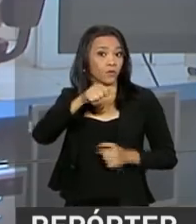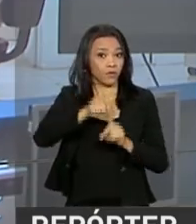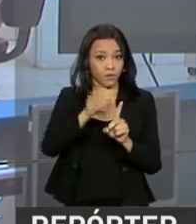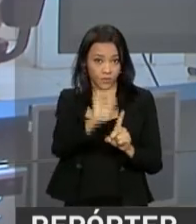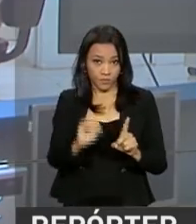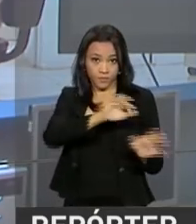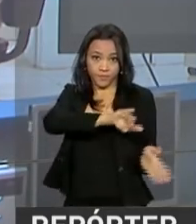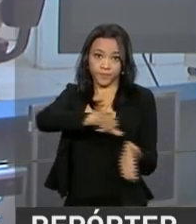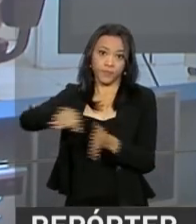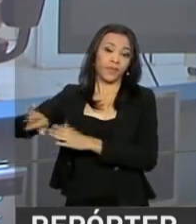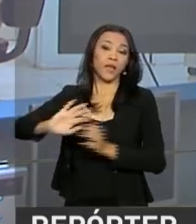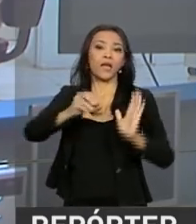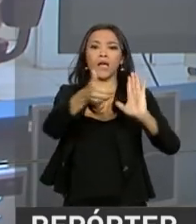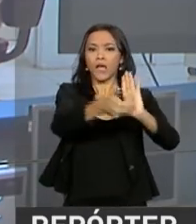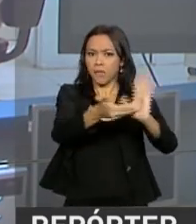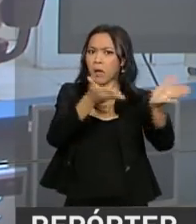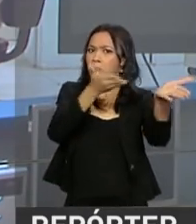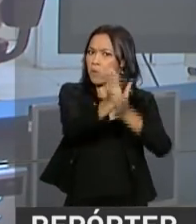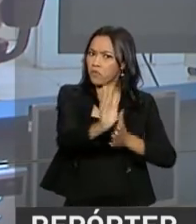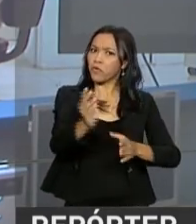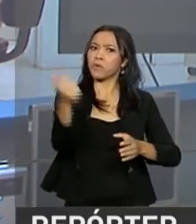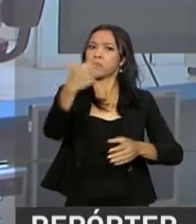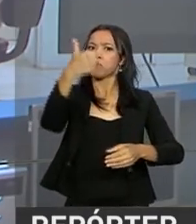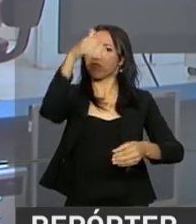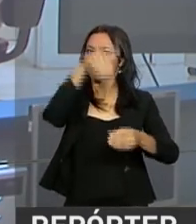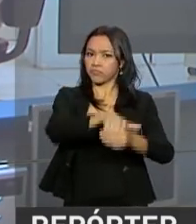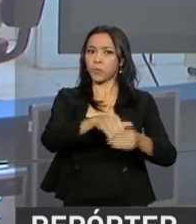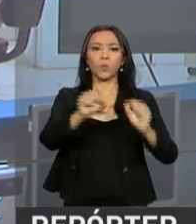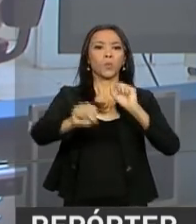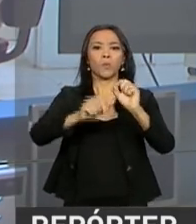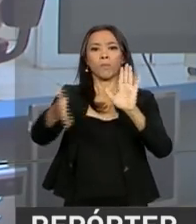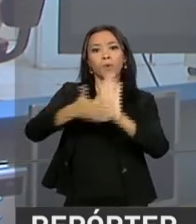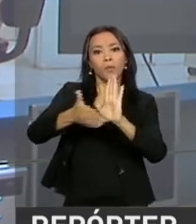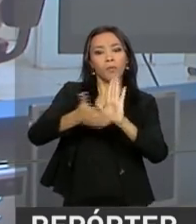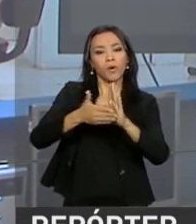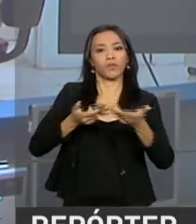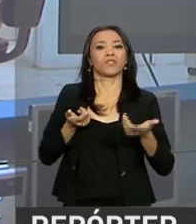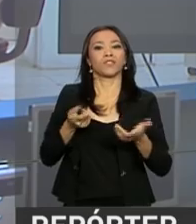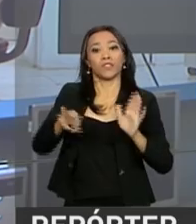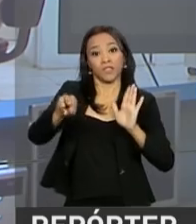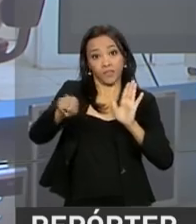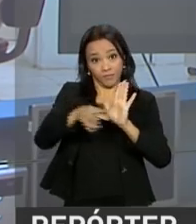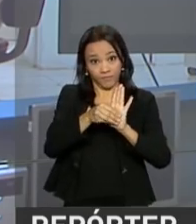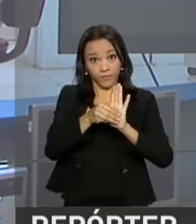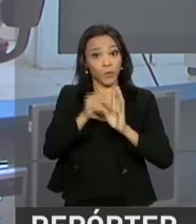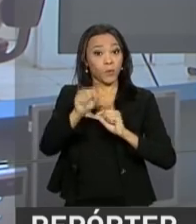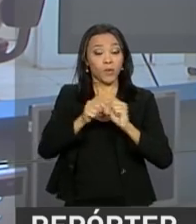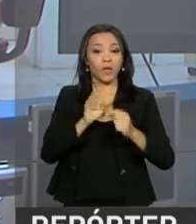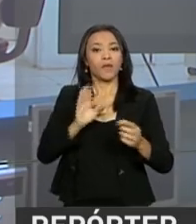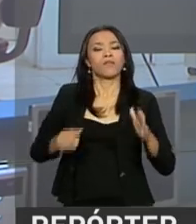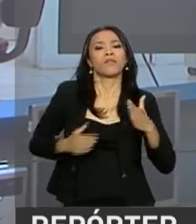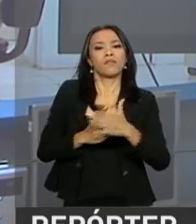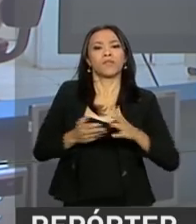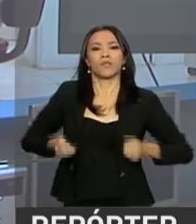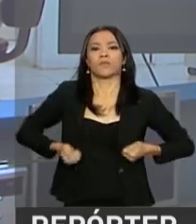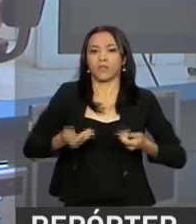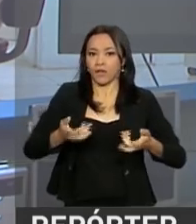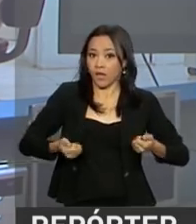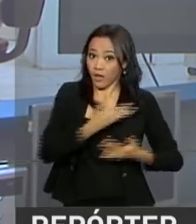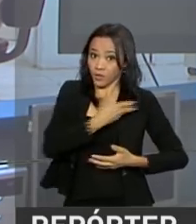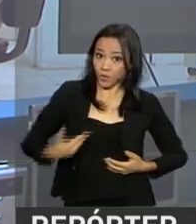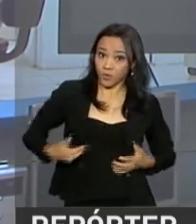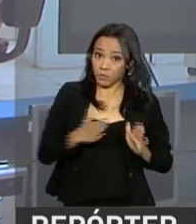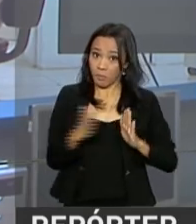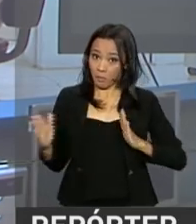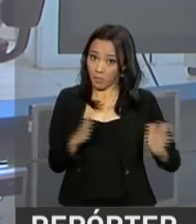A Câmara dos Deputados aprovou em primeiro turno a proposta de emenda à Constituição que limita os gastos públicos pelos